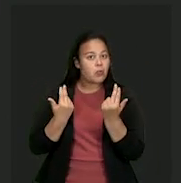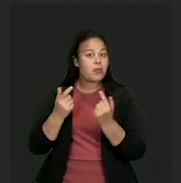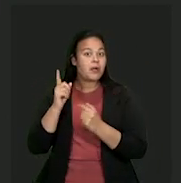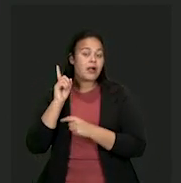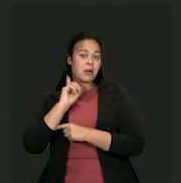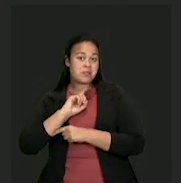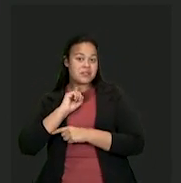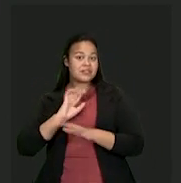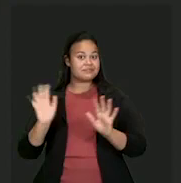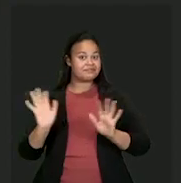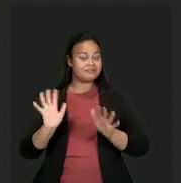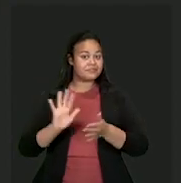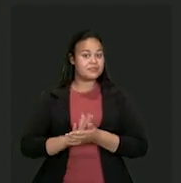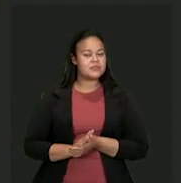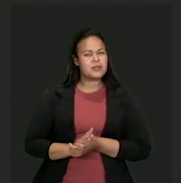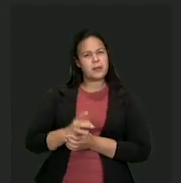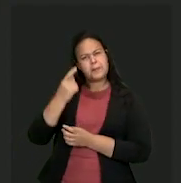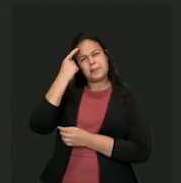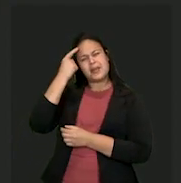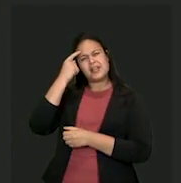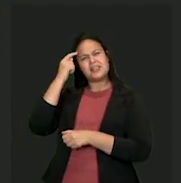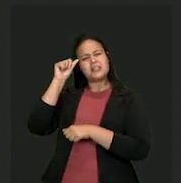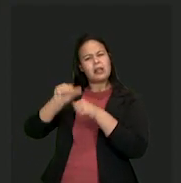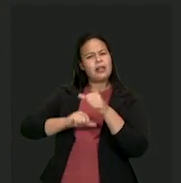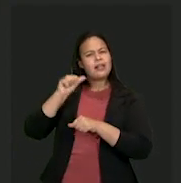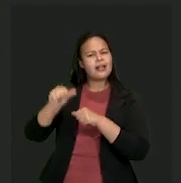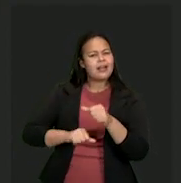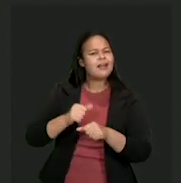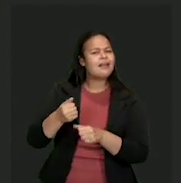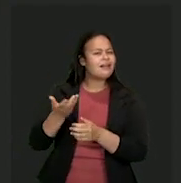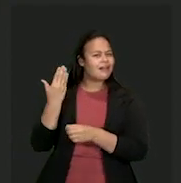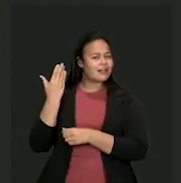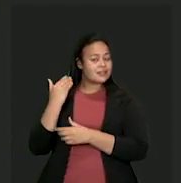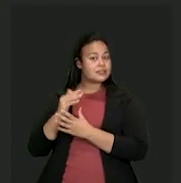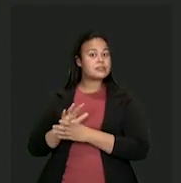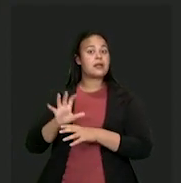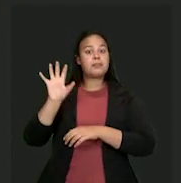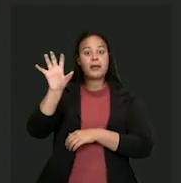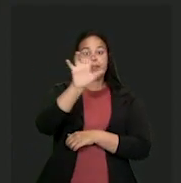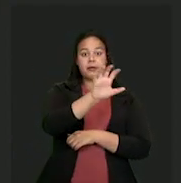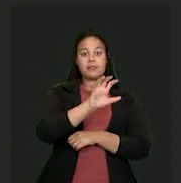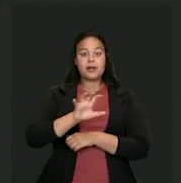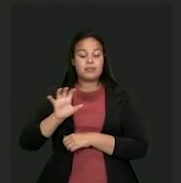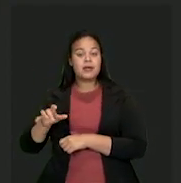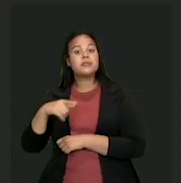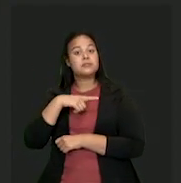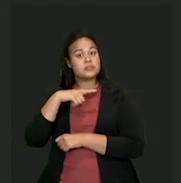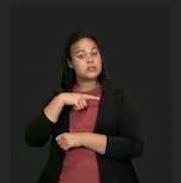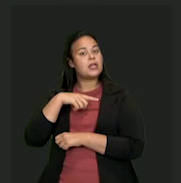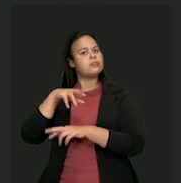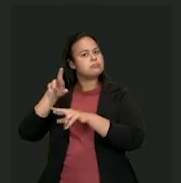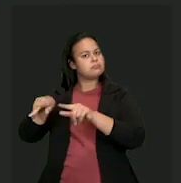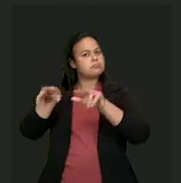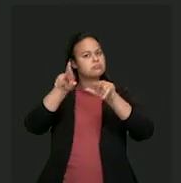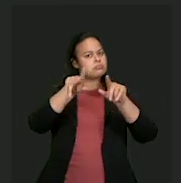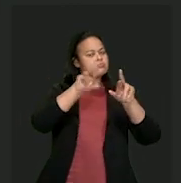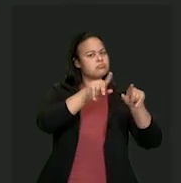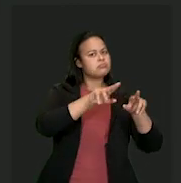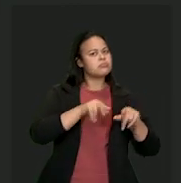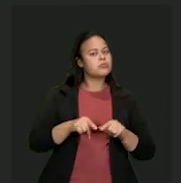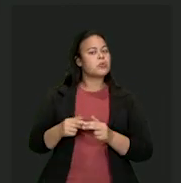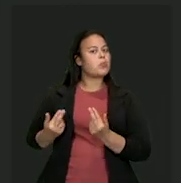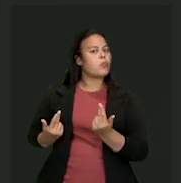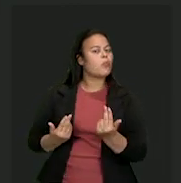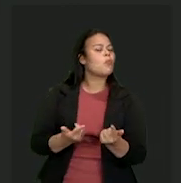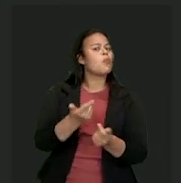ser ocupado e modificado. Cada município tem as suas particularidades. Alguns foram ocupados de formas semelhantes e outros